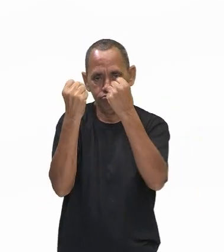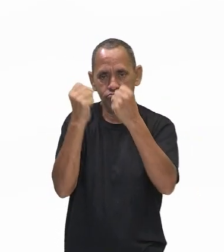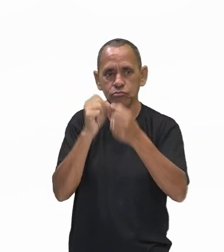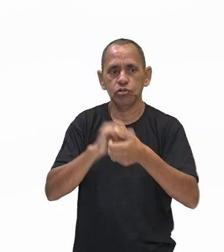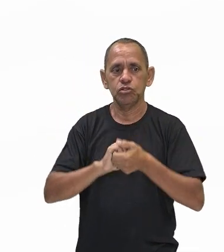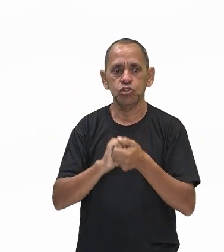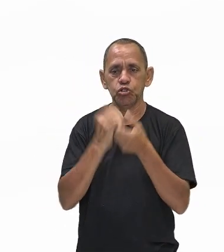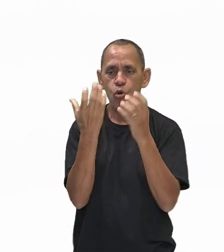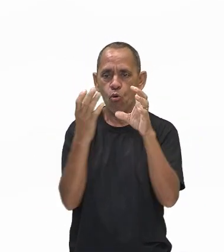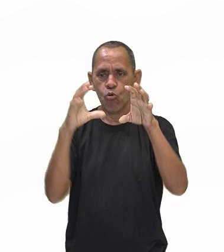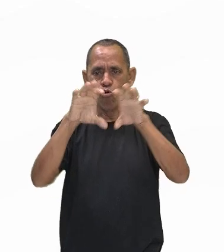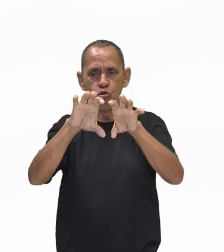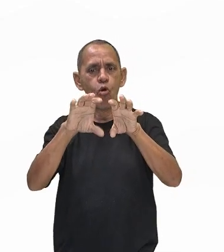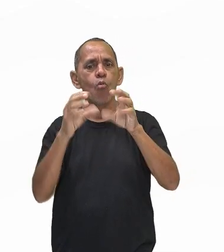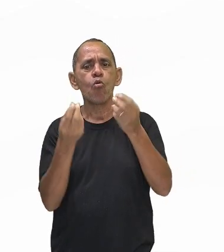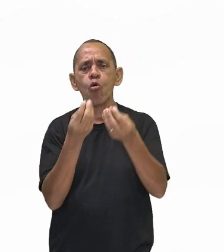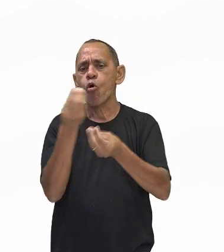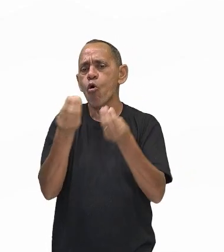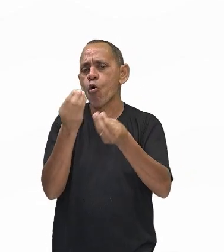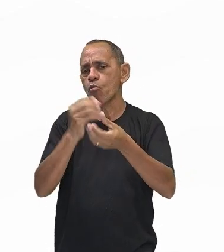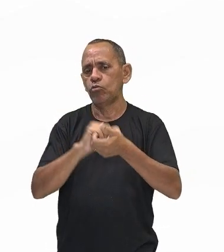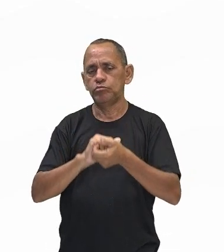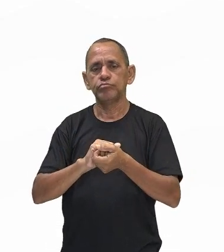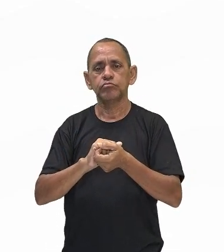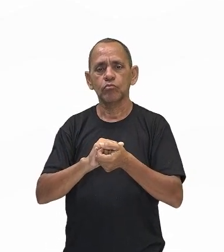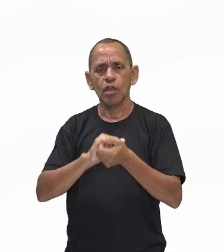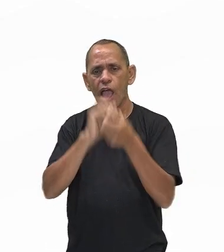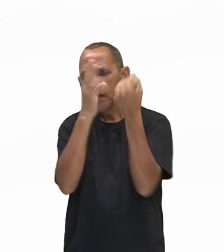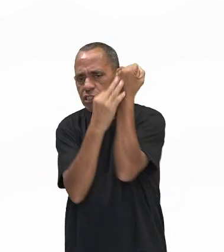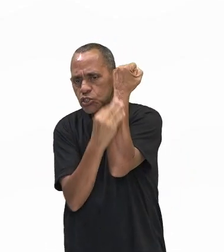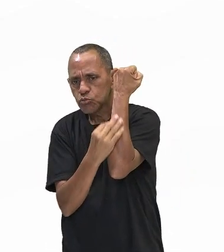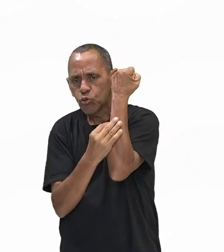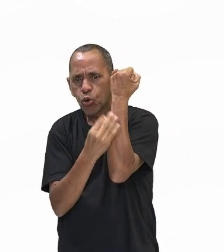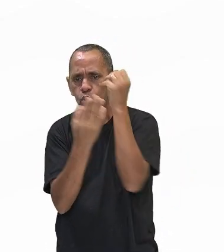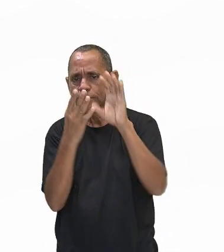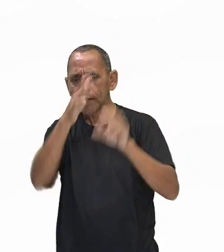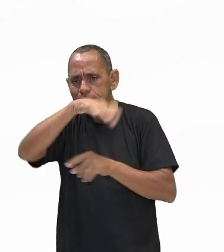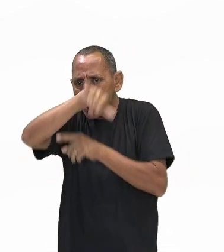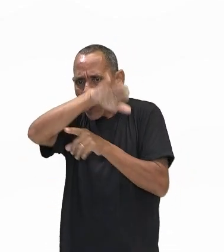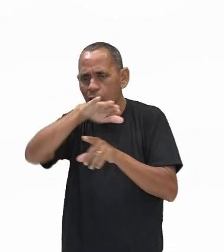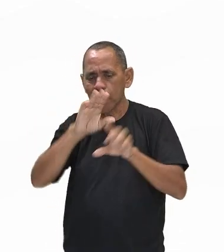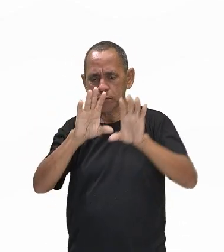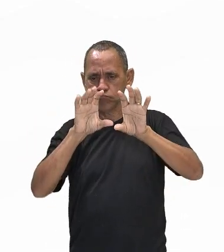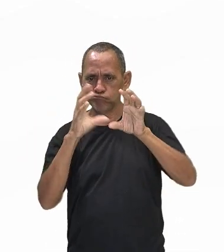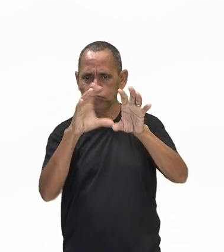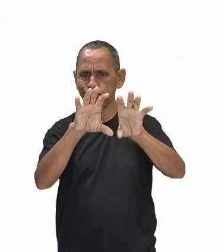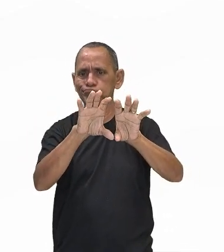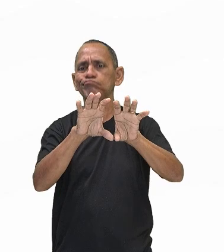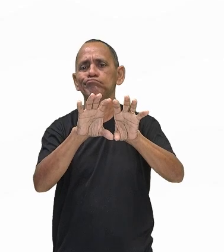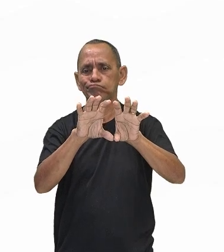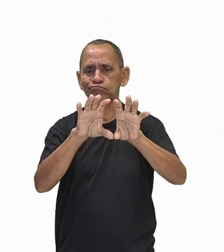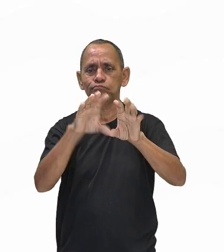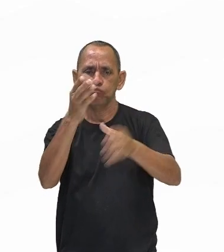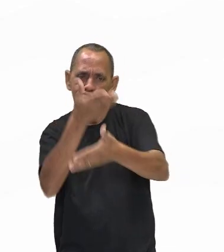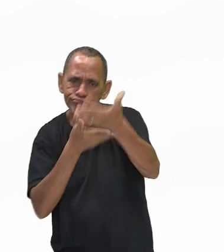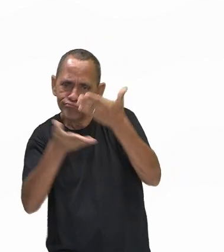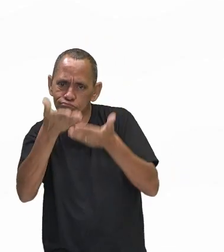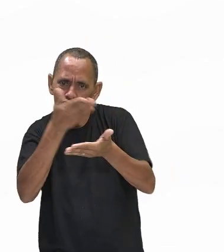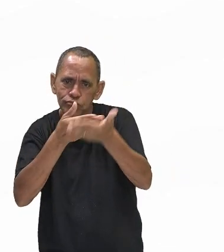forma bem específica Então os músculos da região glútea interagem principalmente com os movimentos de